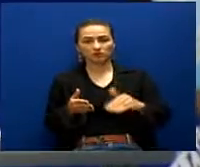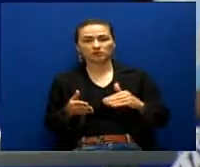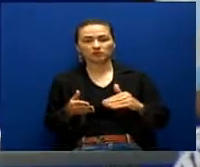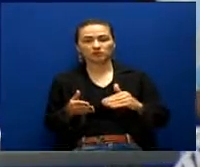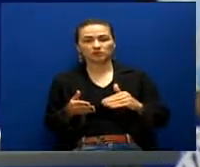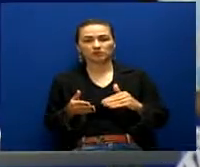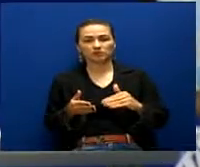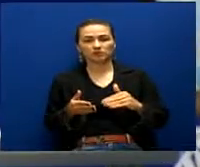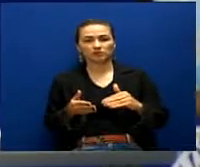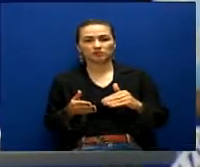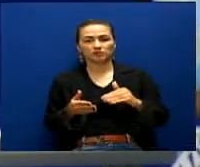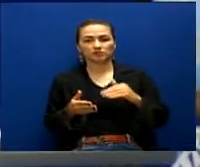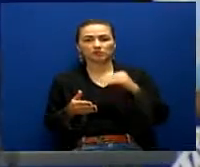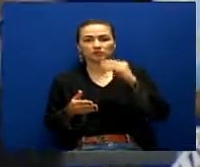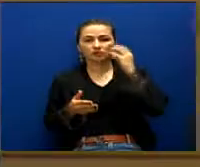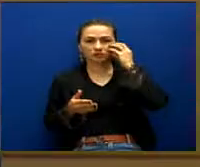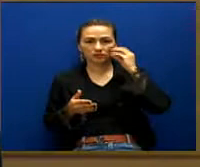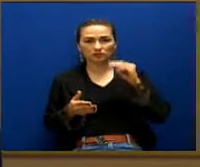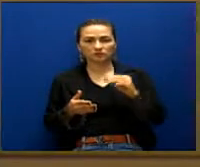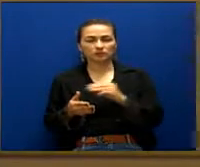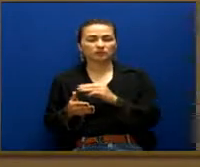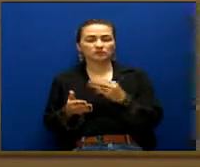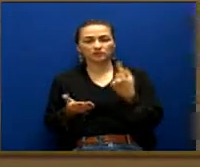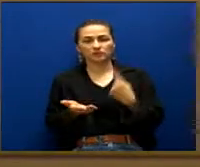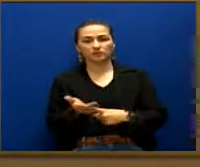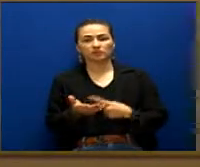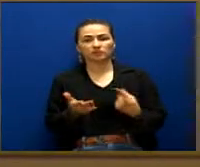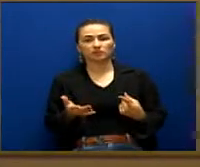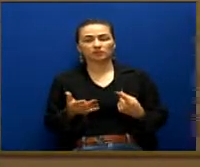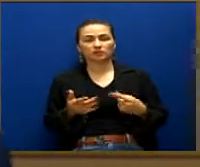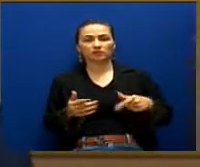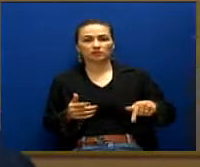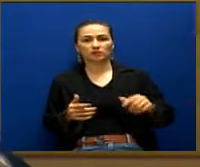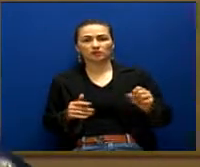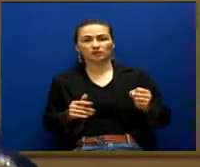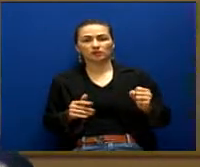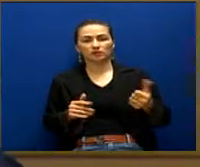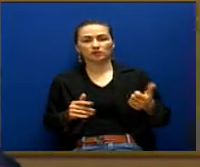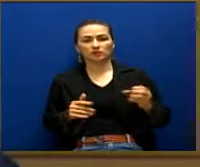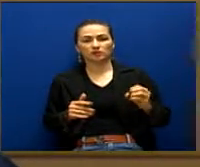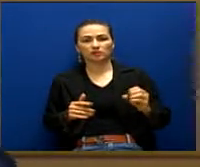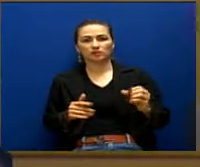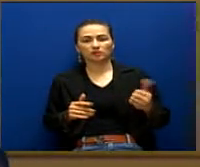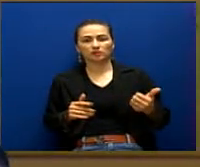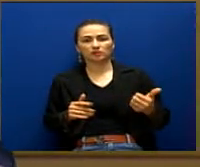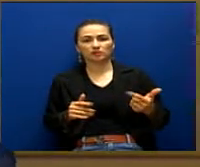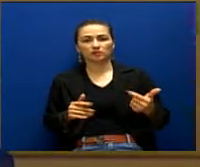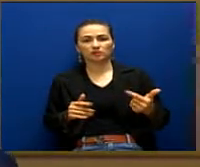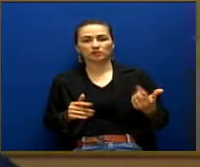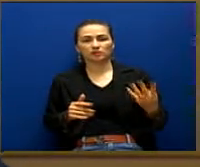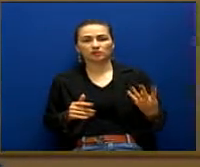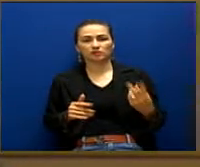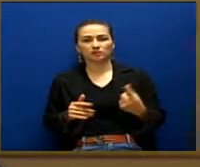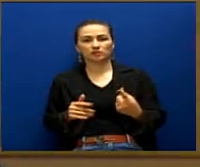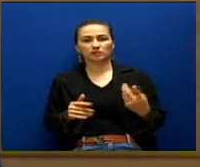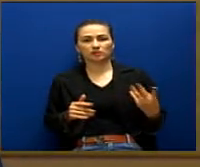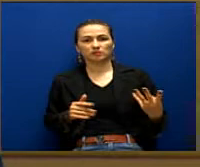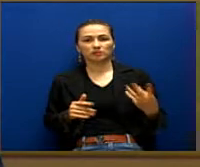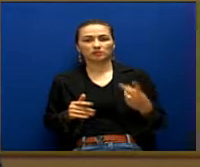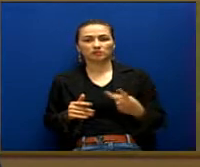de Relações então Institucionais. Nós vamos discutir o parecer da 7, 8, 10, 11, 12, 41, 42 e